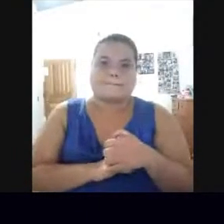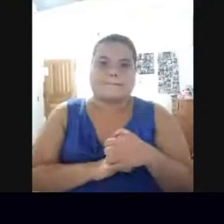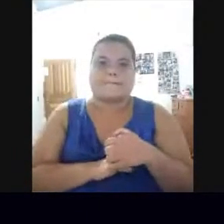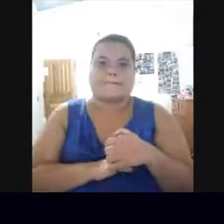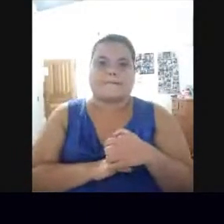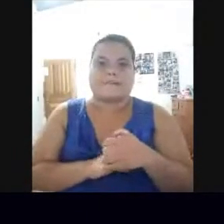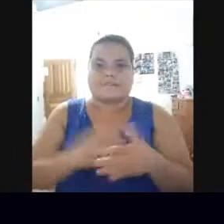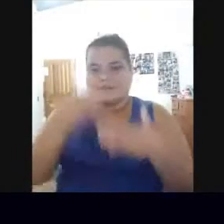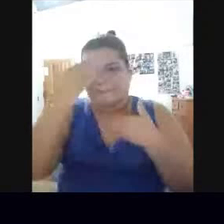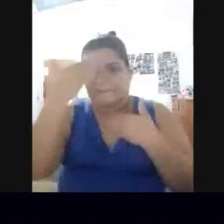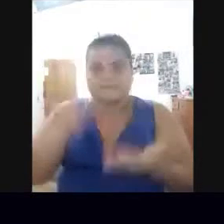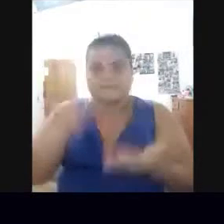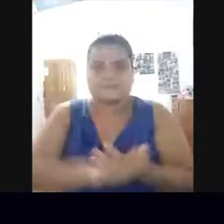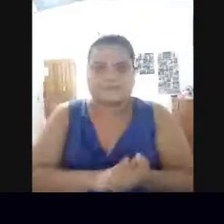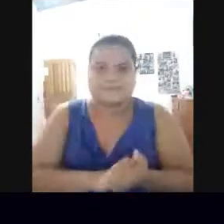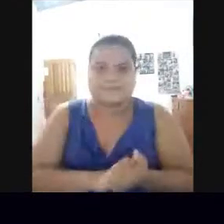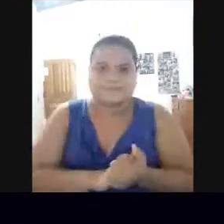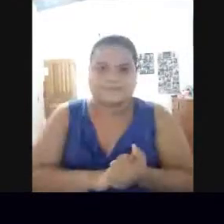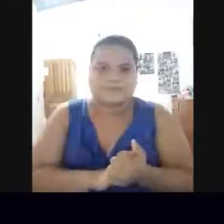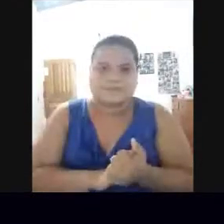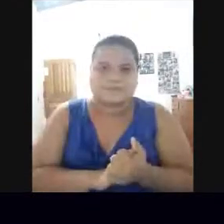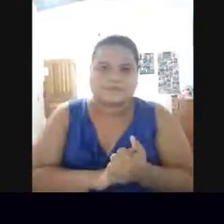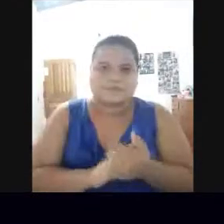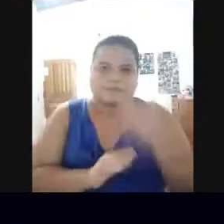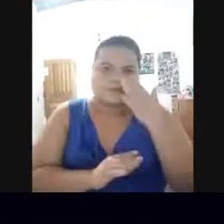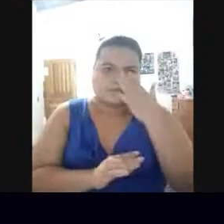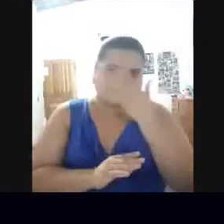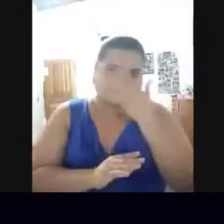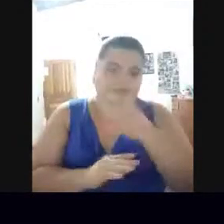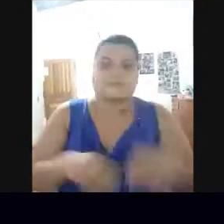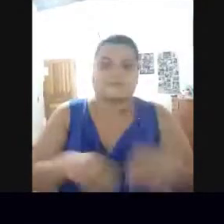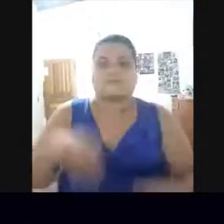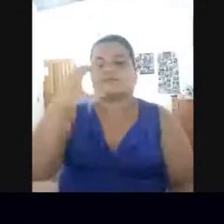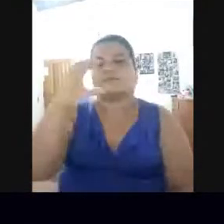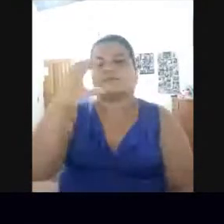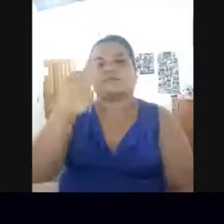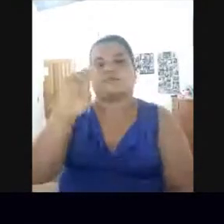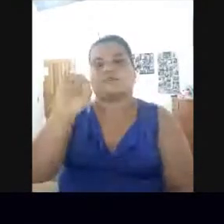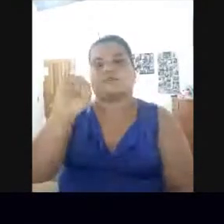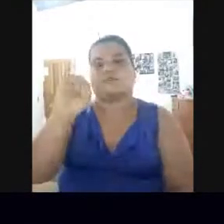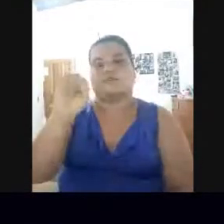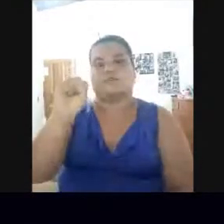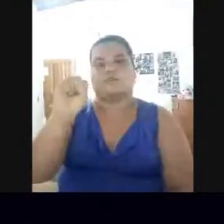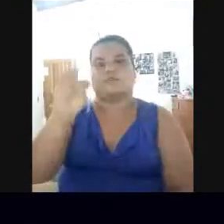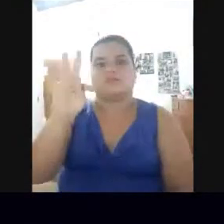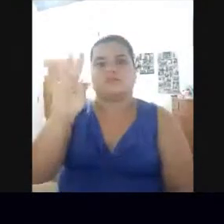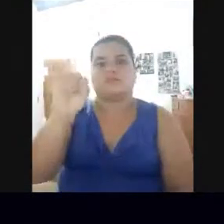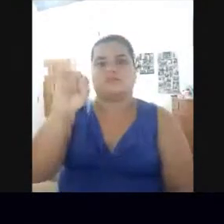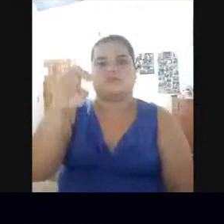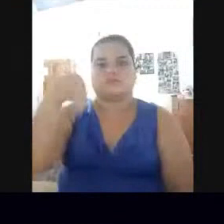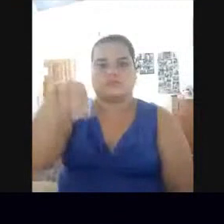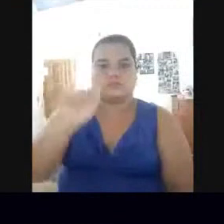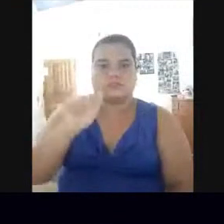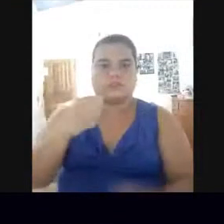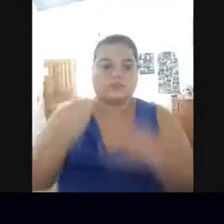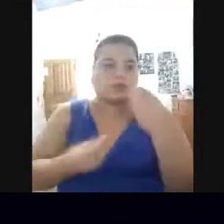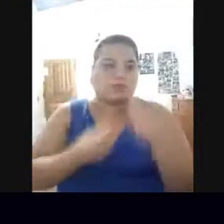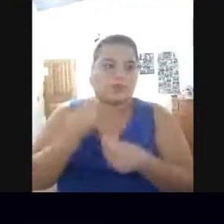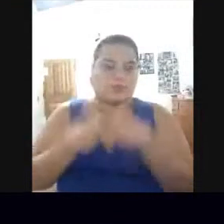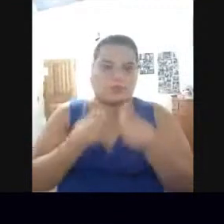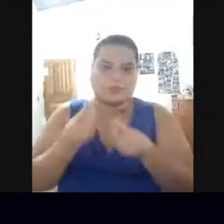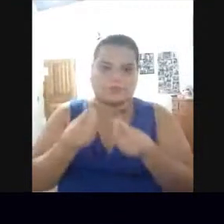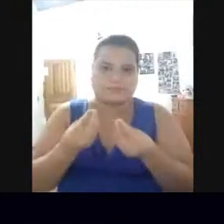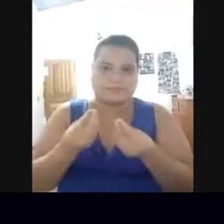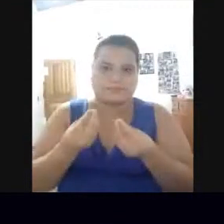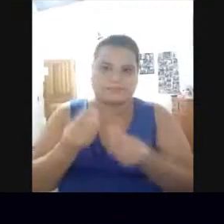Obrigada, Carlos. Próxima. A Cristina Borges pergunta como faz a ingestão do cálcio divalente, principalmente